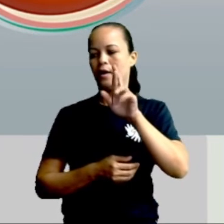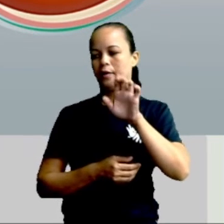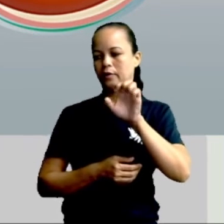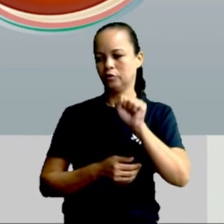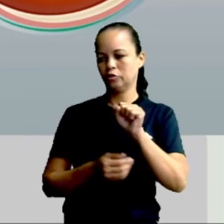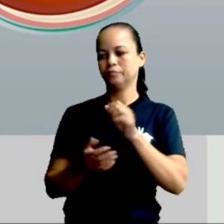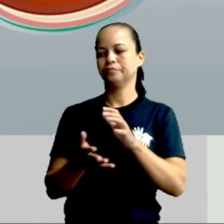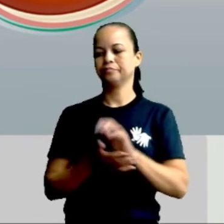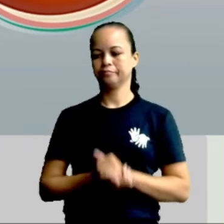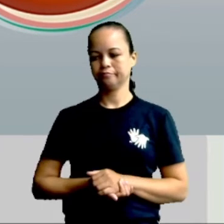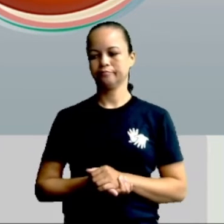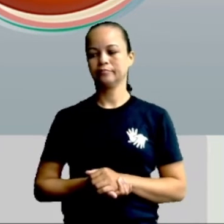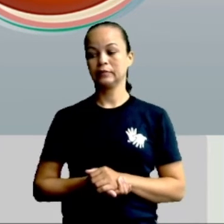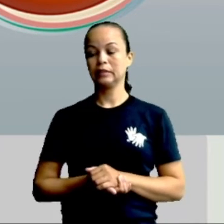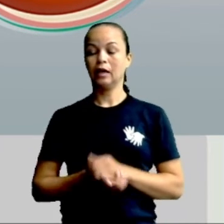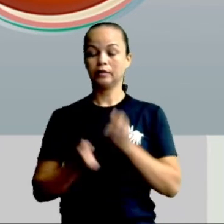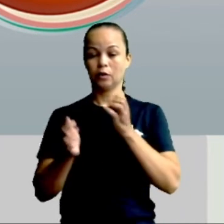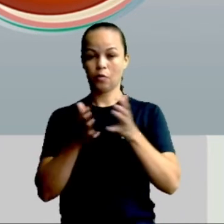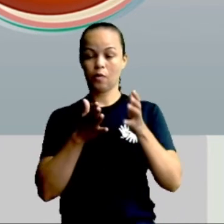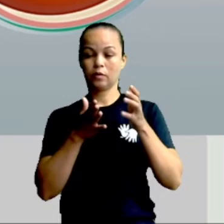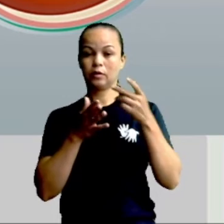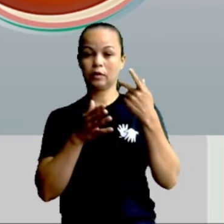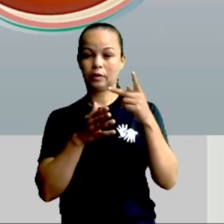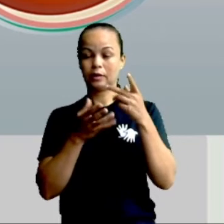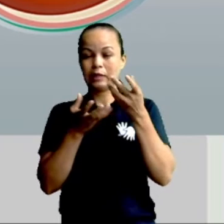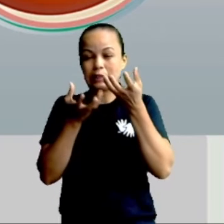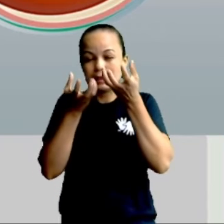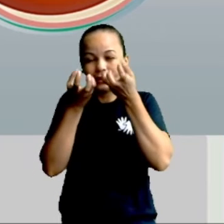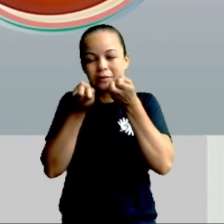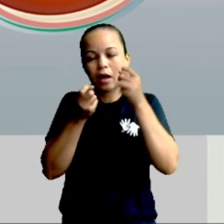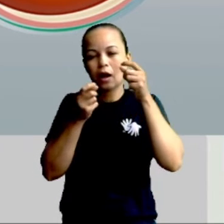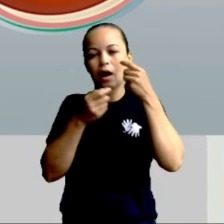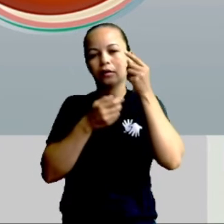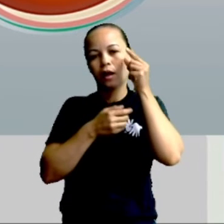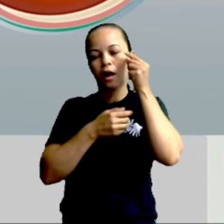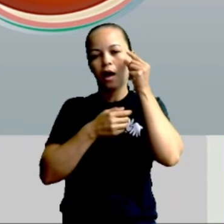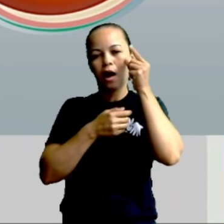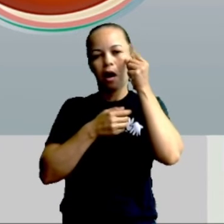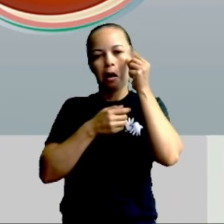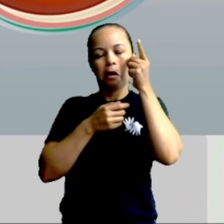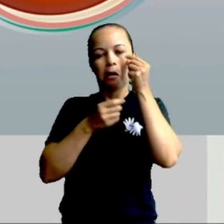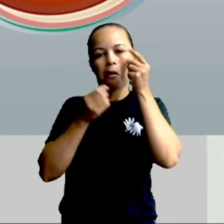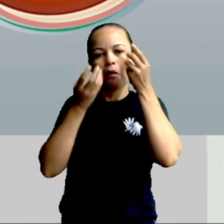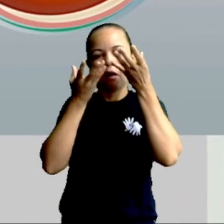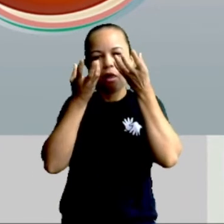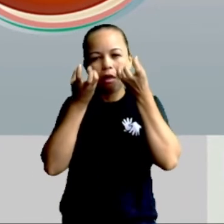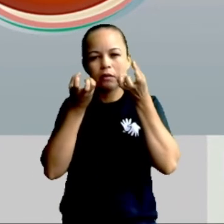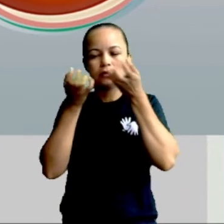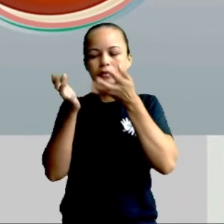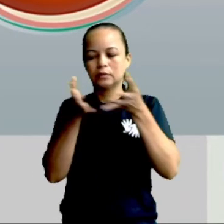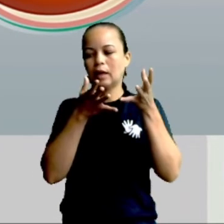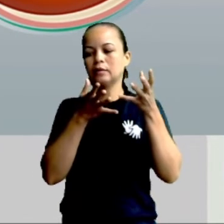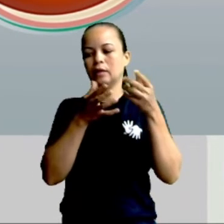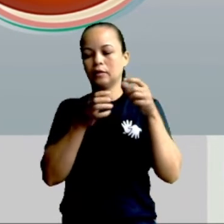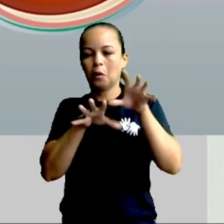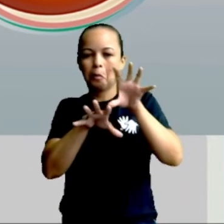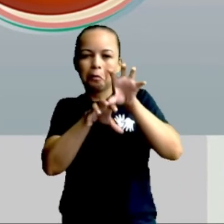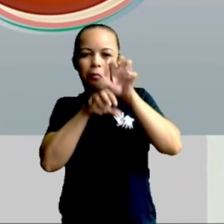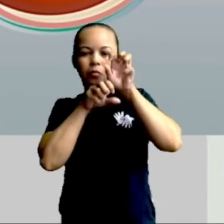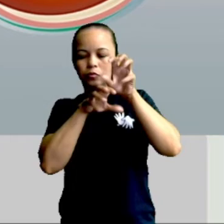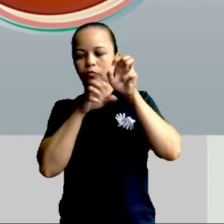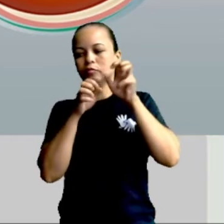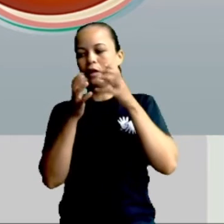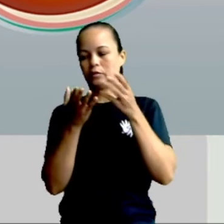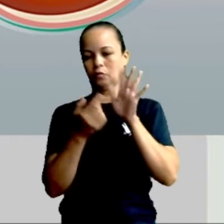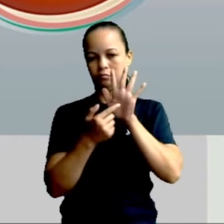Então, tá aqui, a lente cansada, aquela visão cansada. Então, o ponto focal também tem que puxar um pouco para